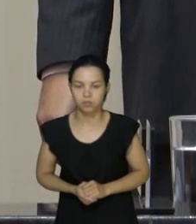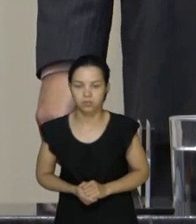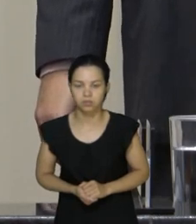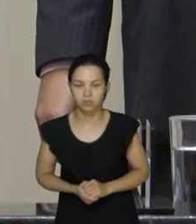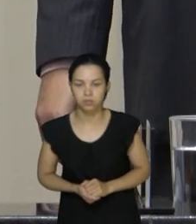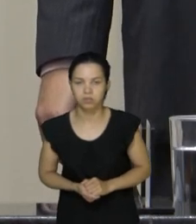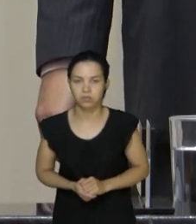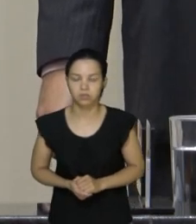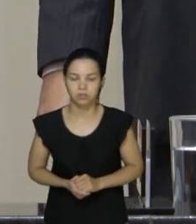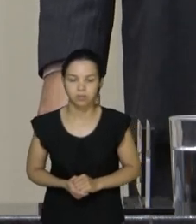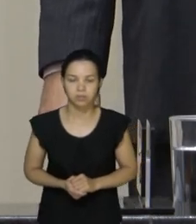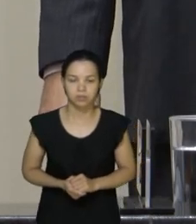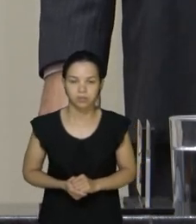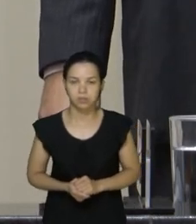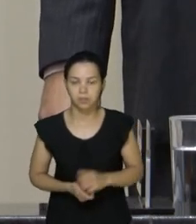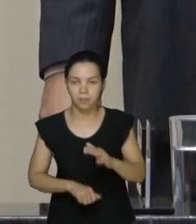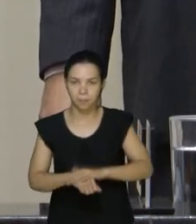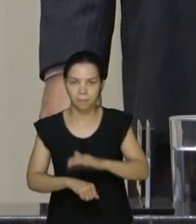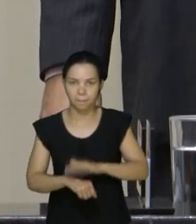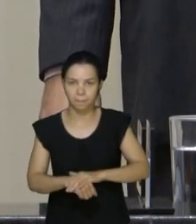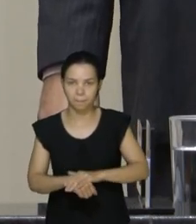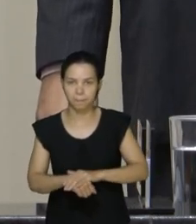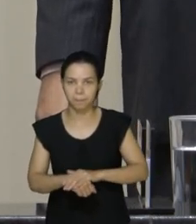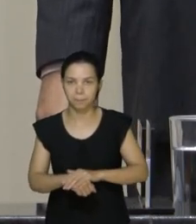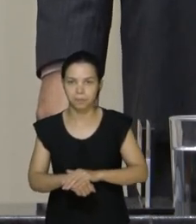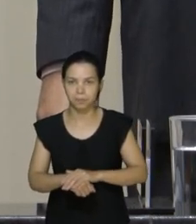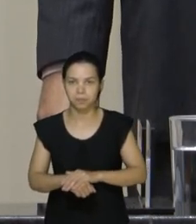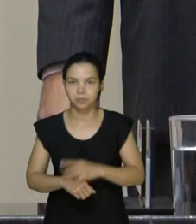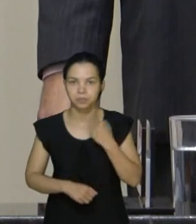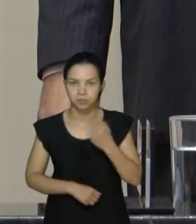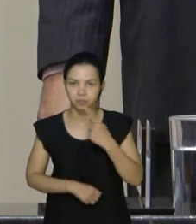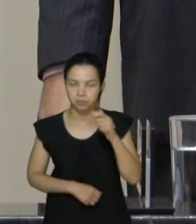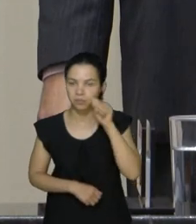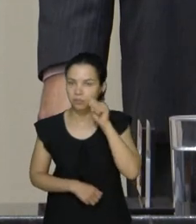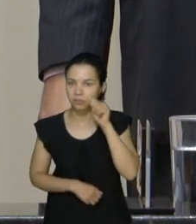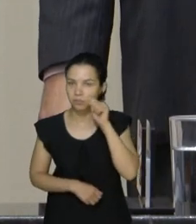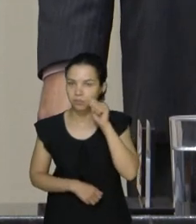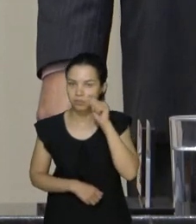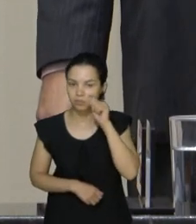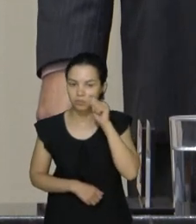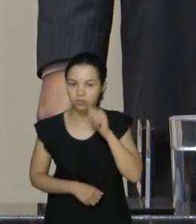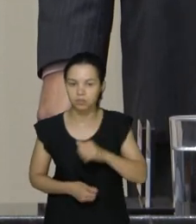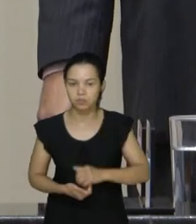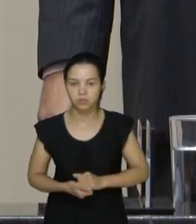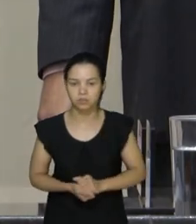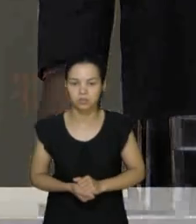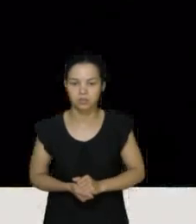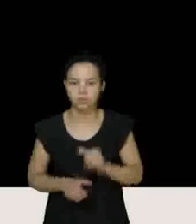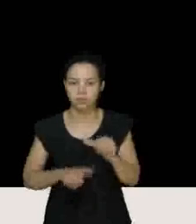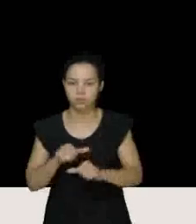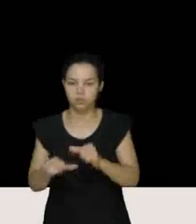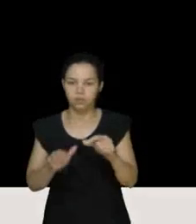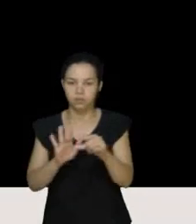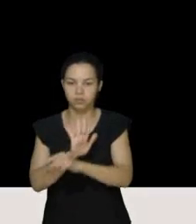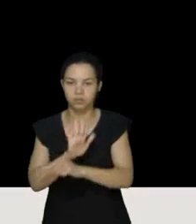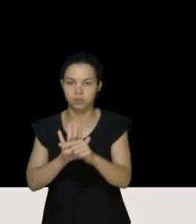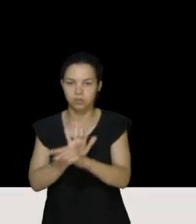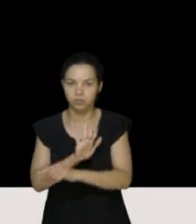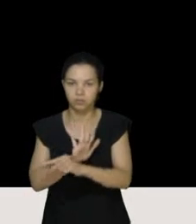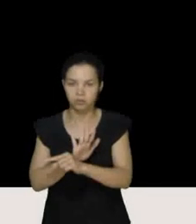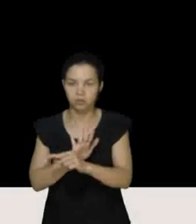de autoria da, aliás, 310, de autoria da deputada Ana Campagnolo, que altera o anexo da